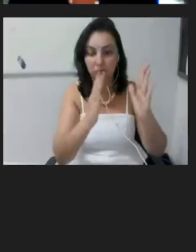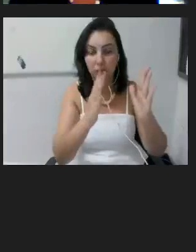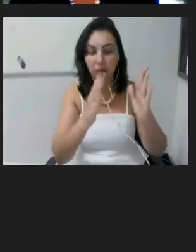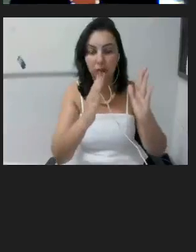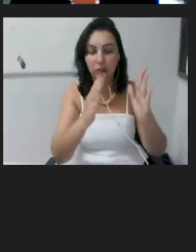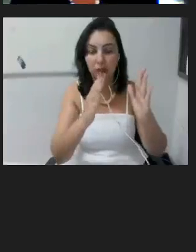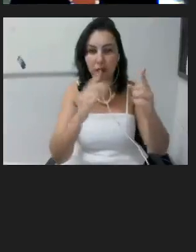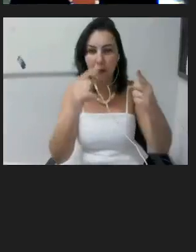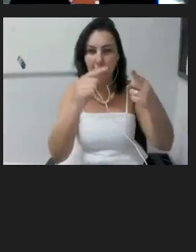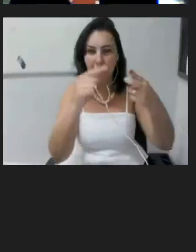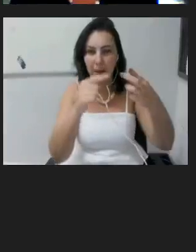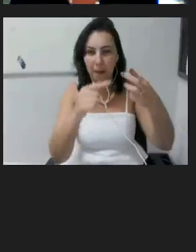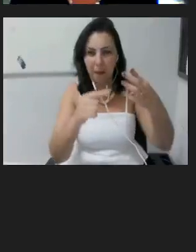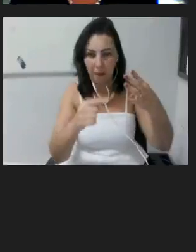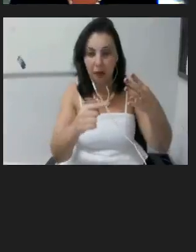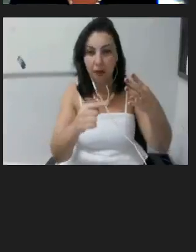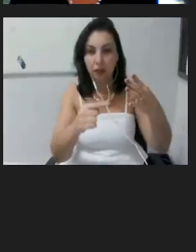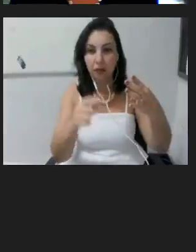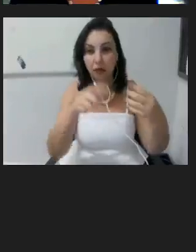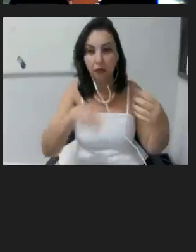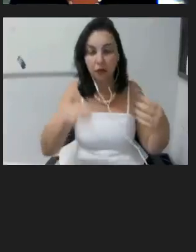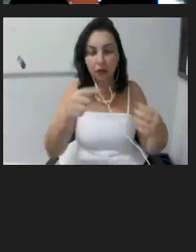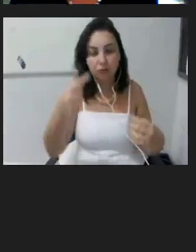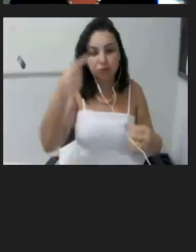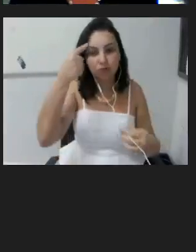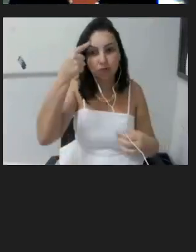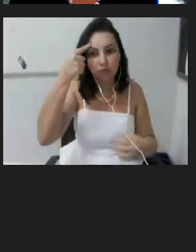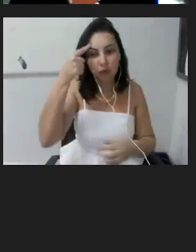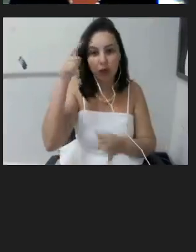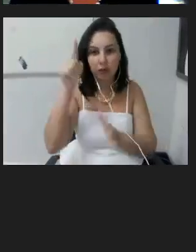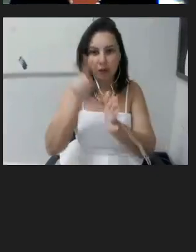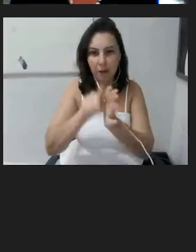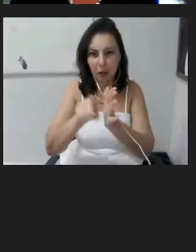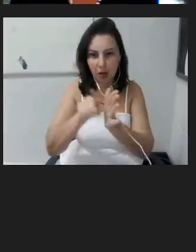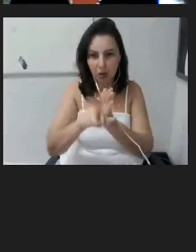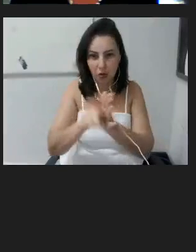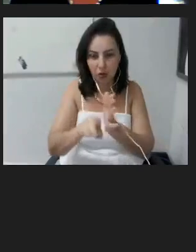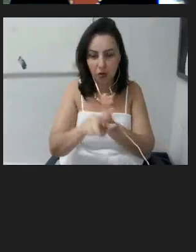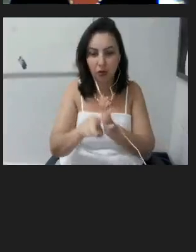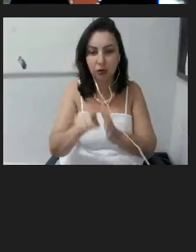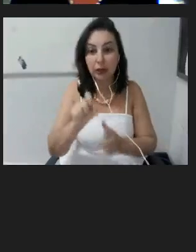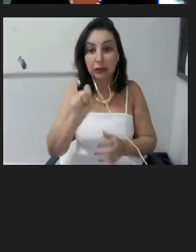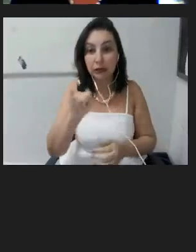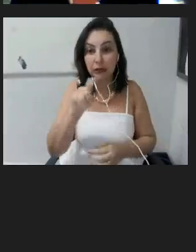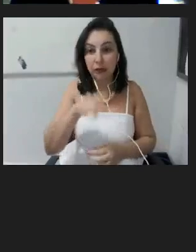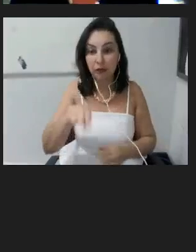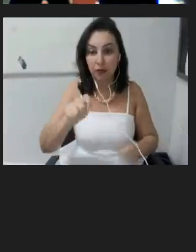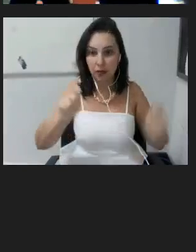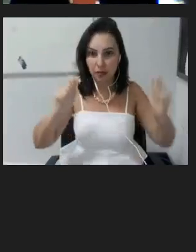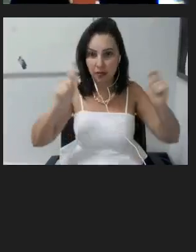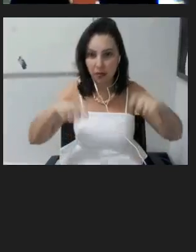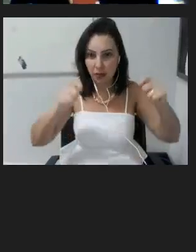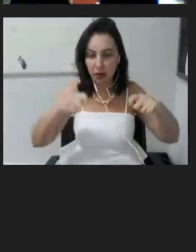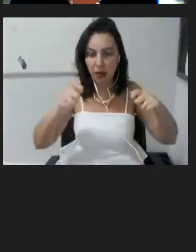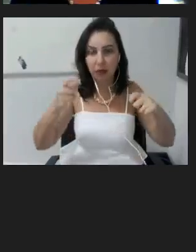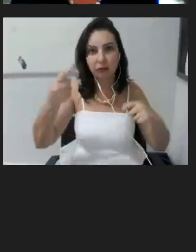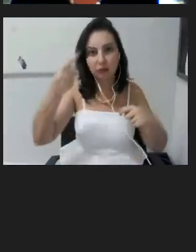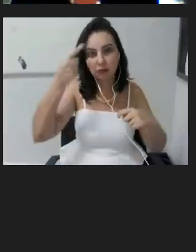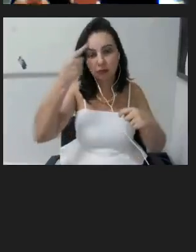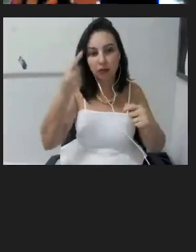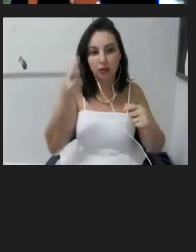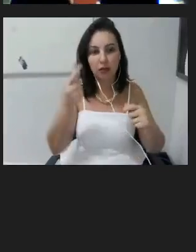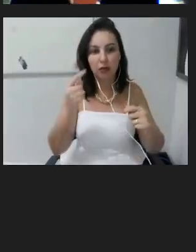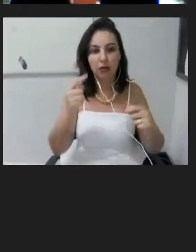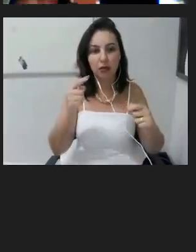Eu peço que vocês fiquem com essa pergunta e se vocês puderem ir alimentando o chat em